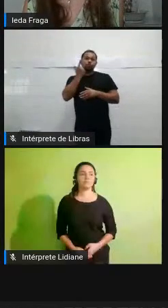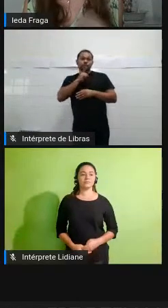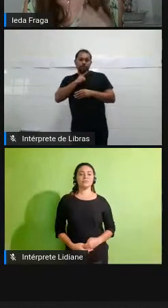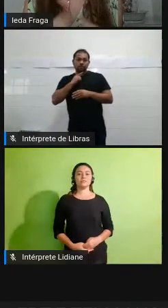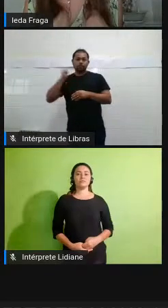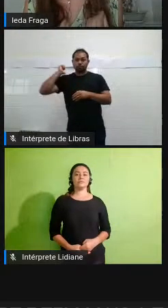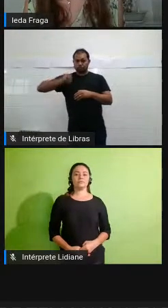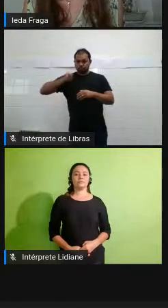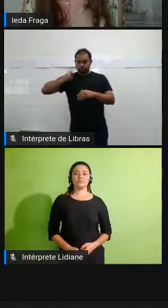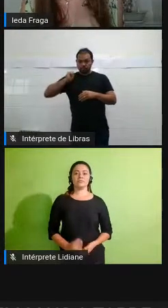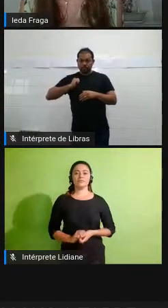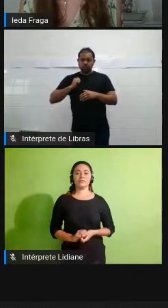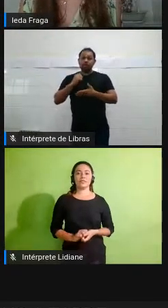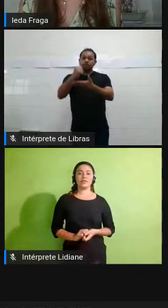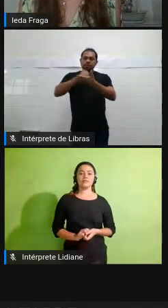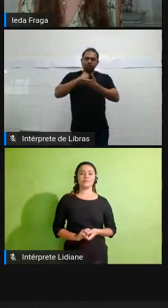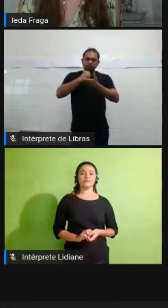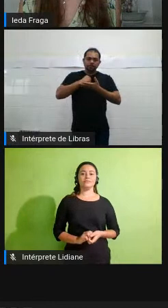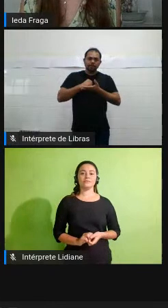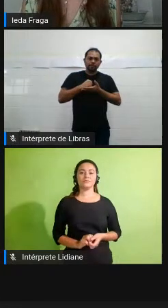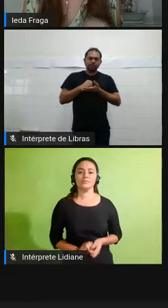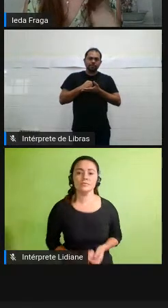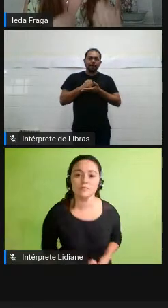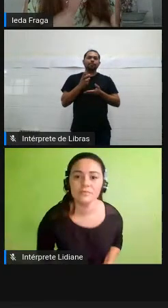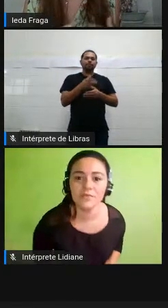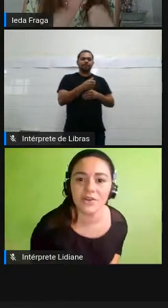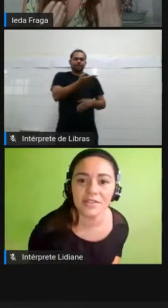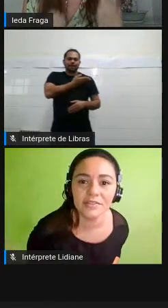Eletrotécnica, que nos ajudou na parte técnica, né,